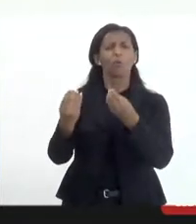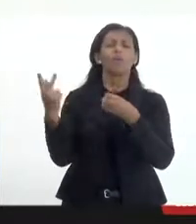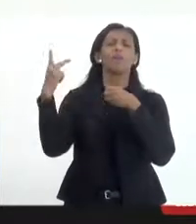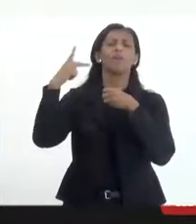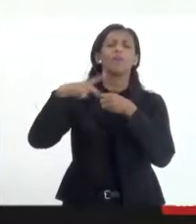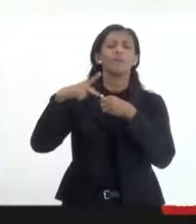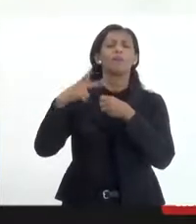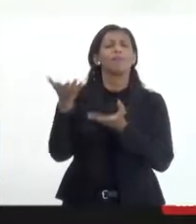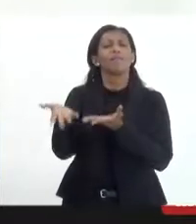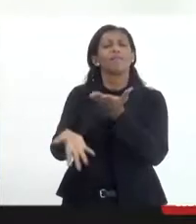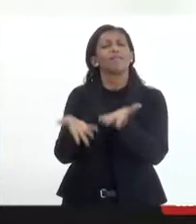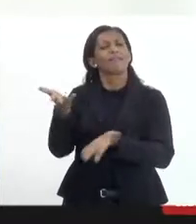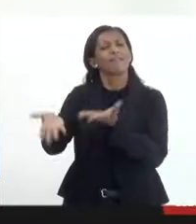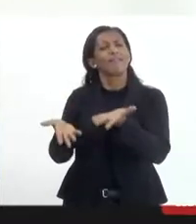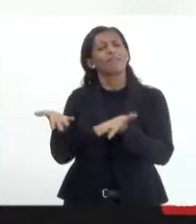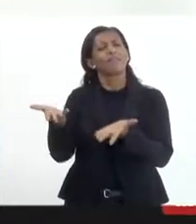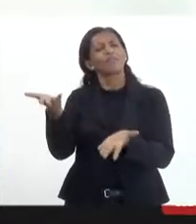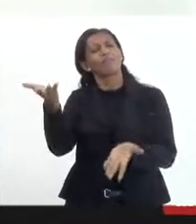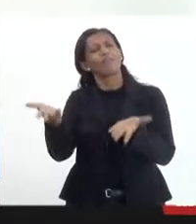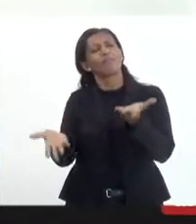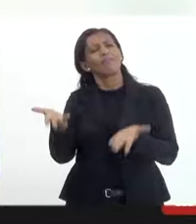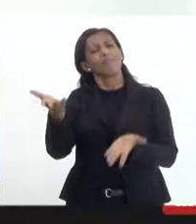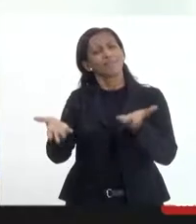trata isso no seu balanço